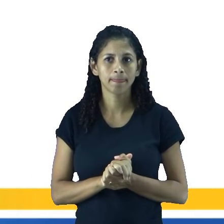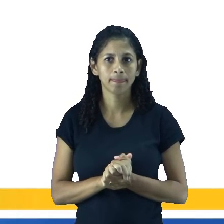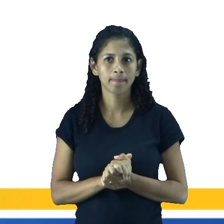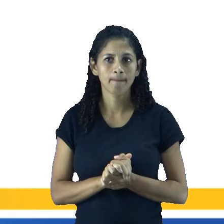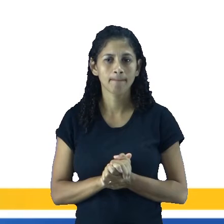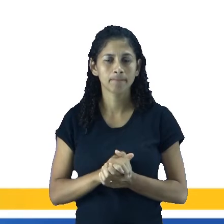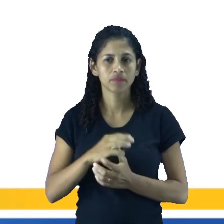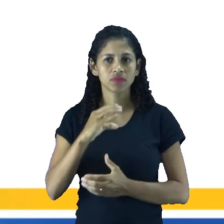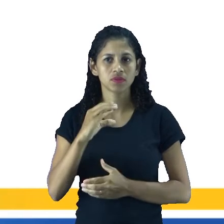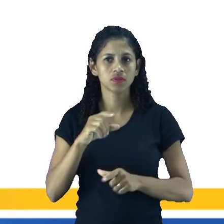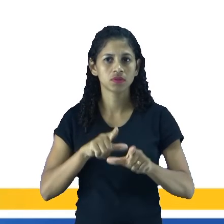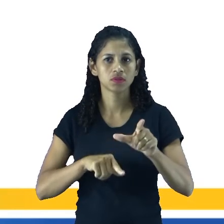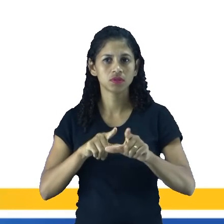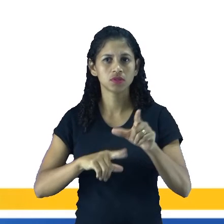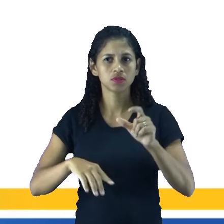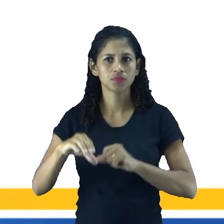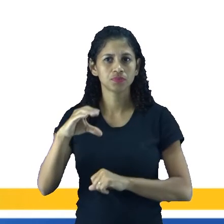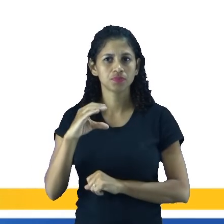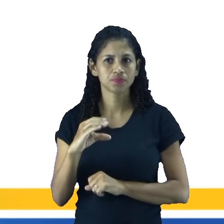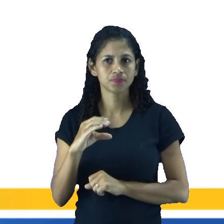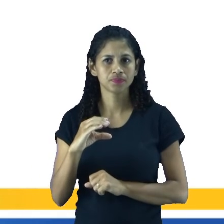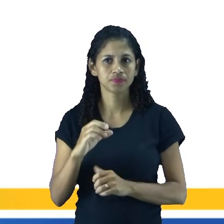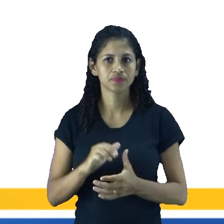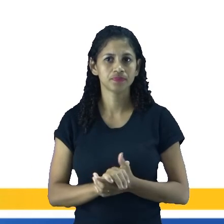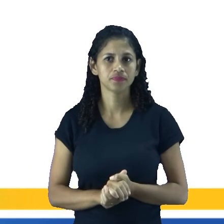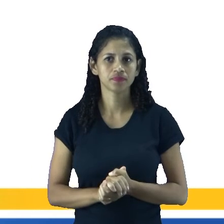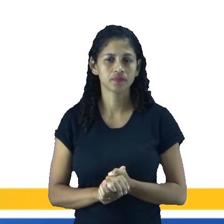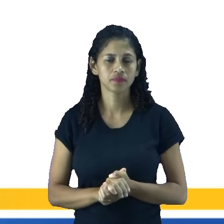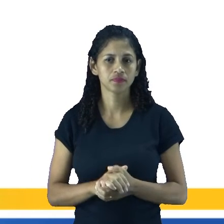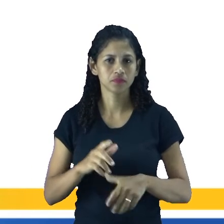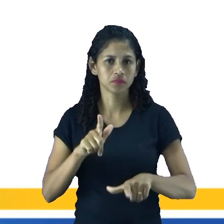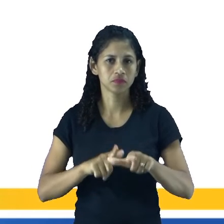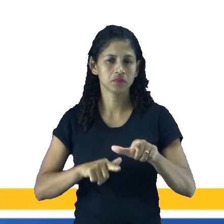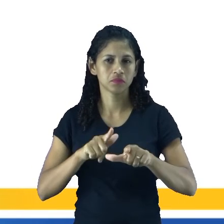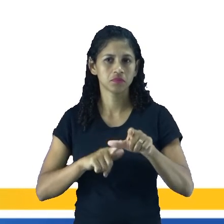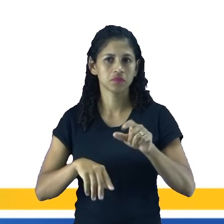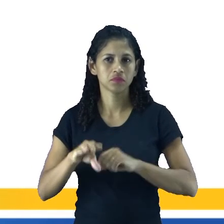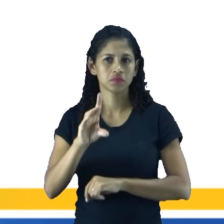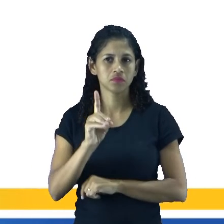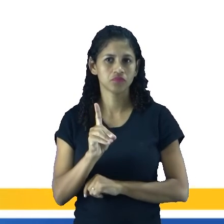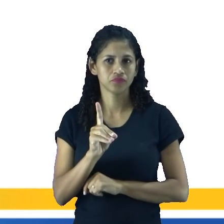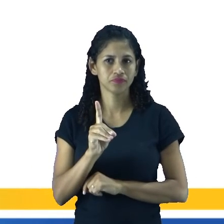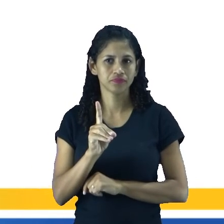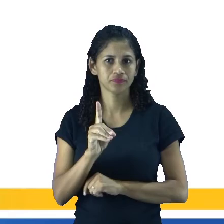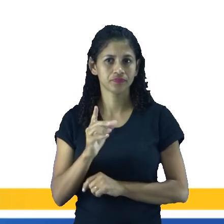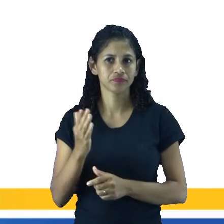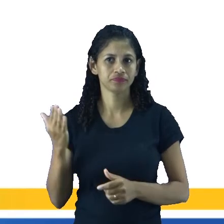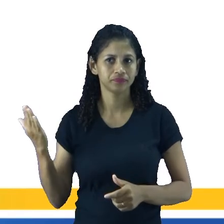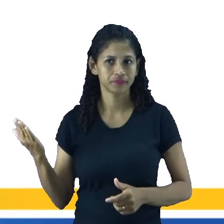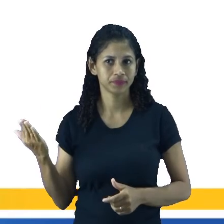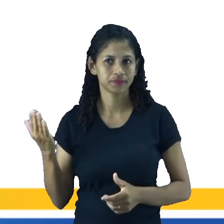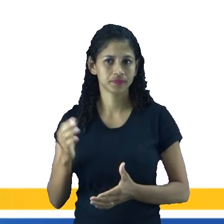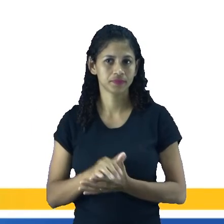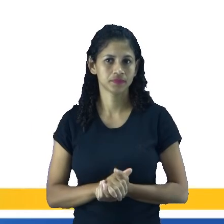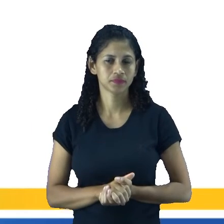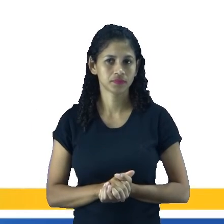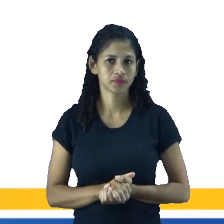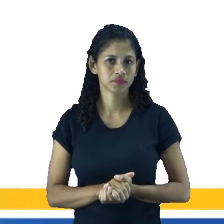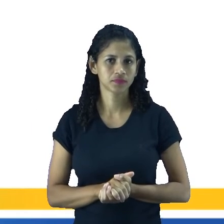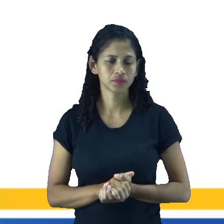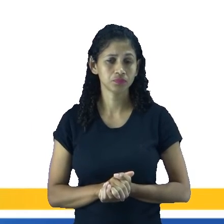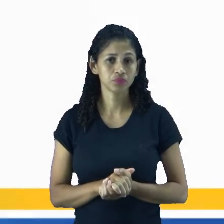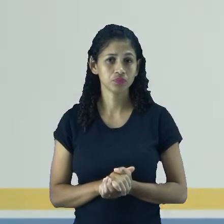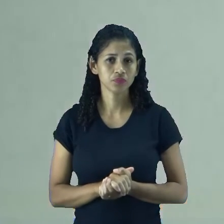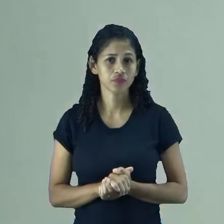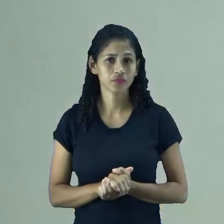Letra C, sublimação e destilação. Ou letra D, prensagem e decantação.